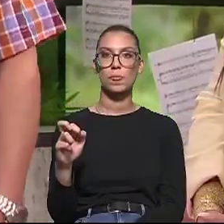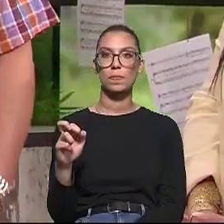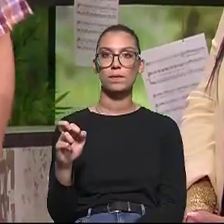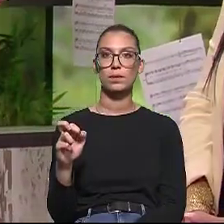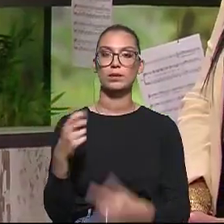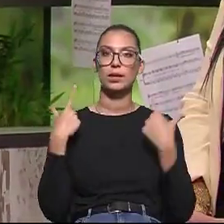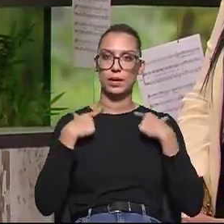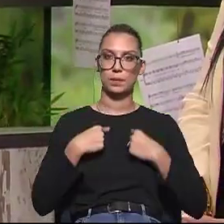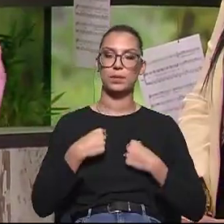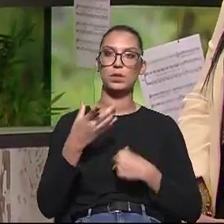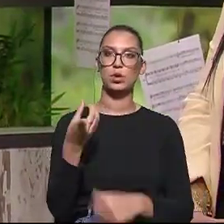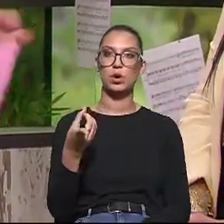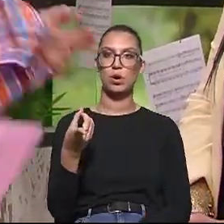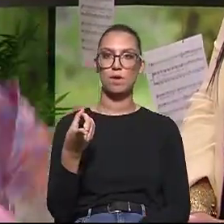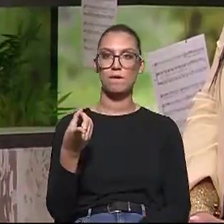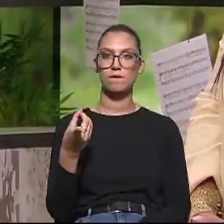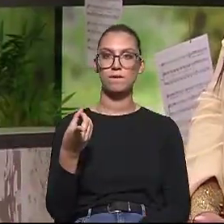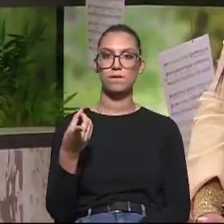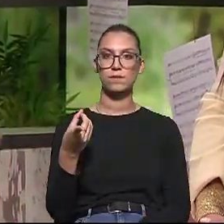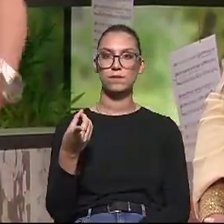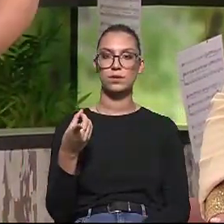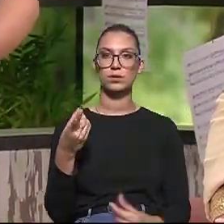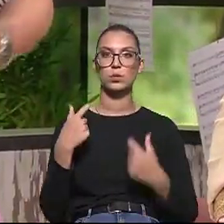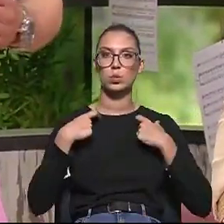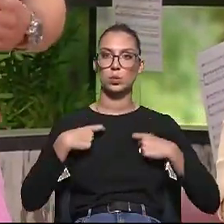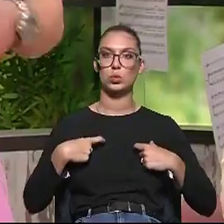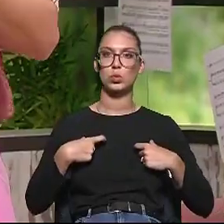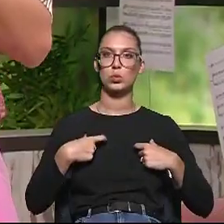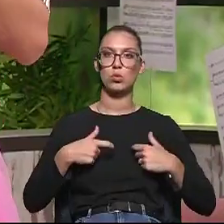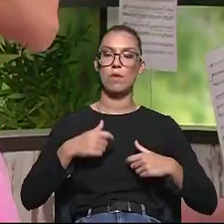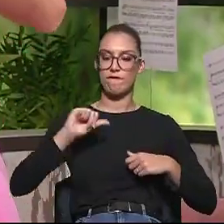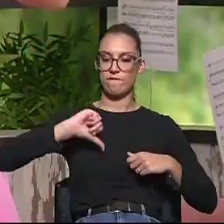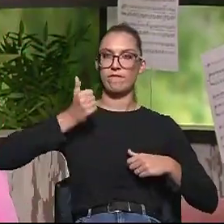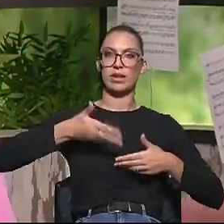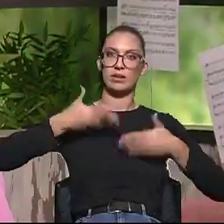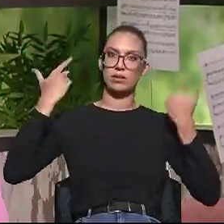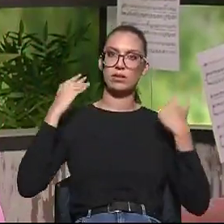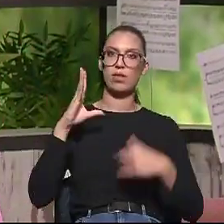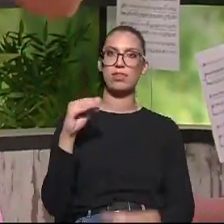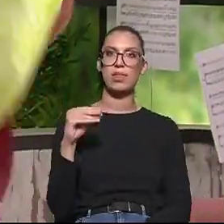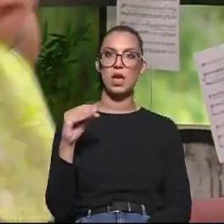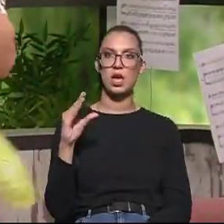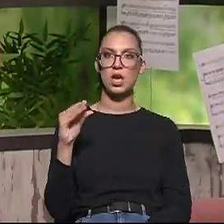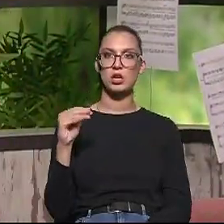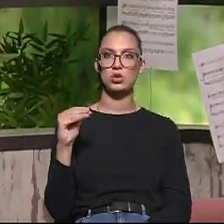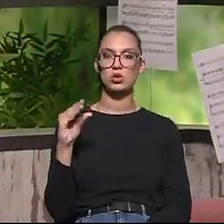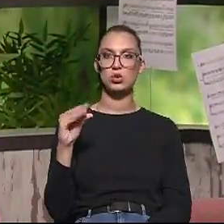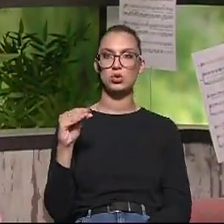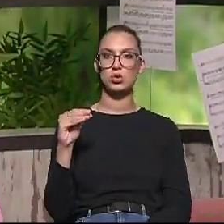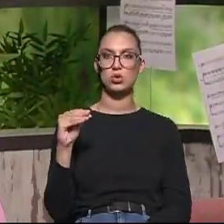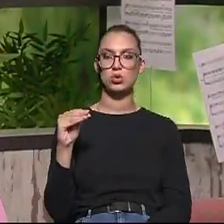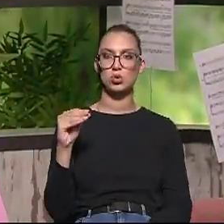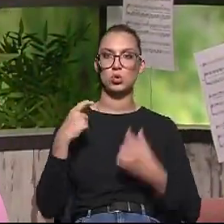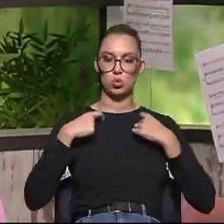agora a camisa, 9, tira aí esta coisa verde, se faz favor, 10, agora